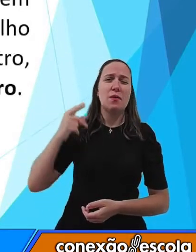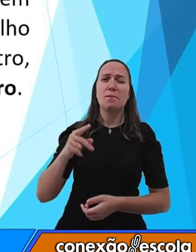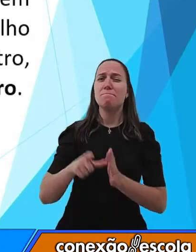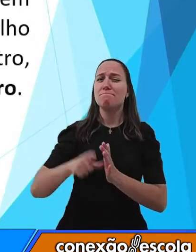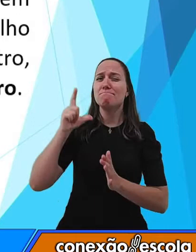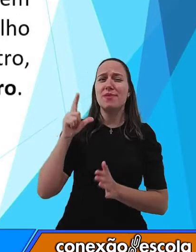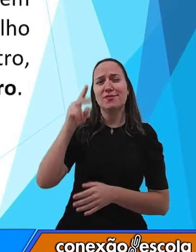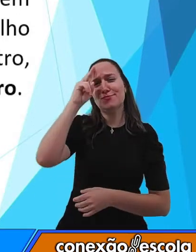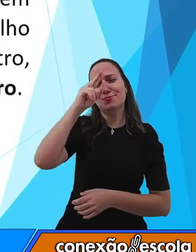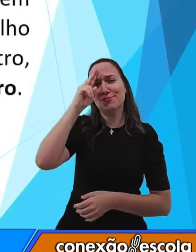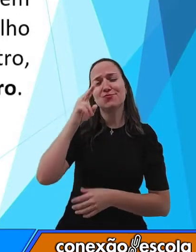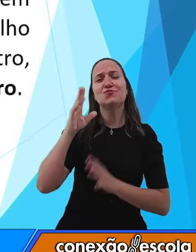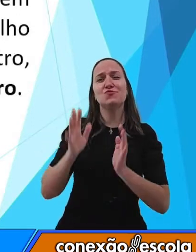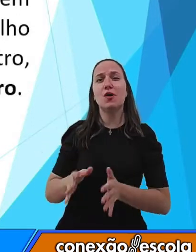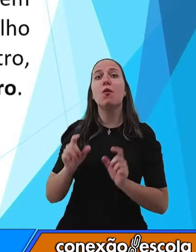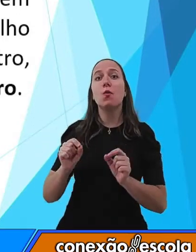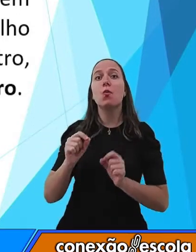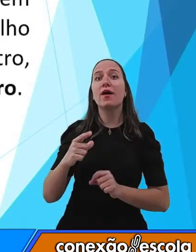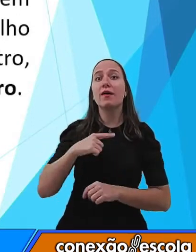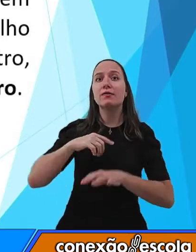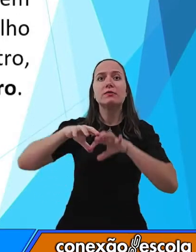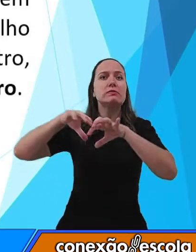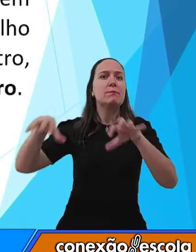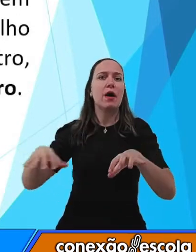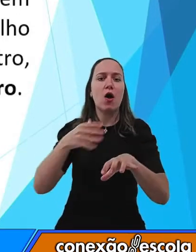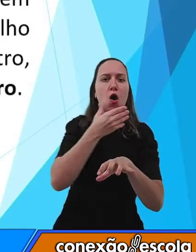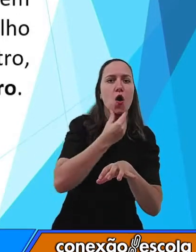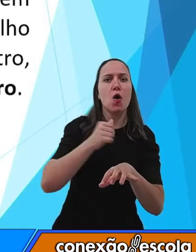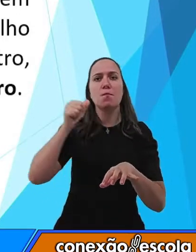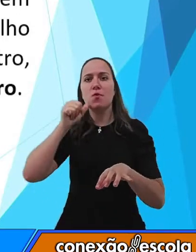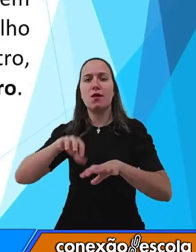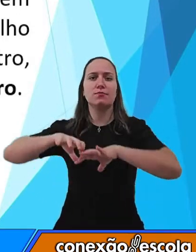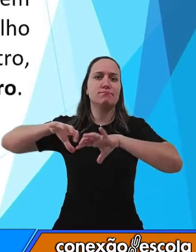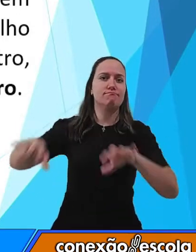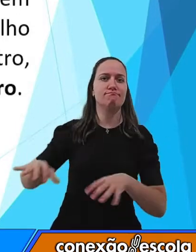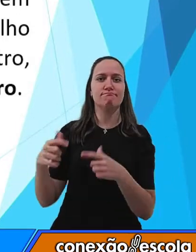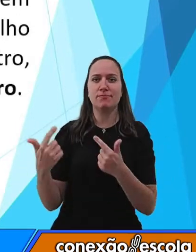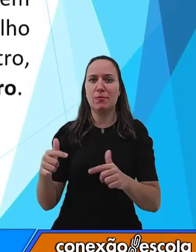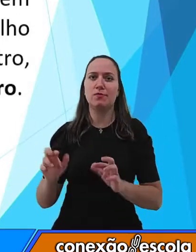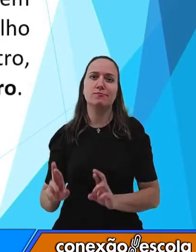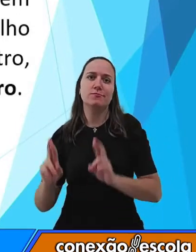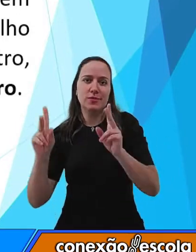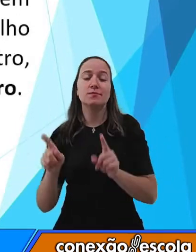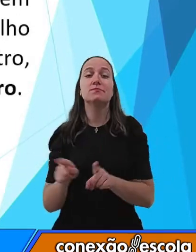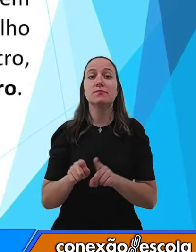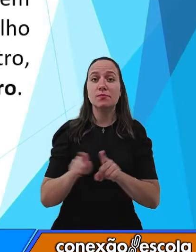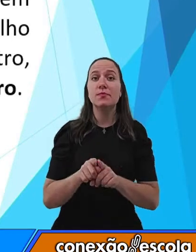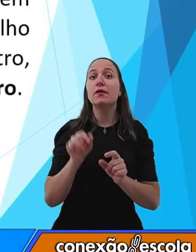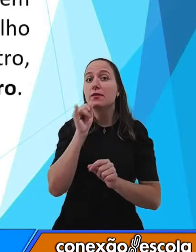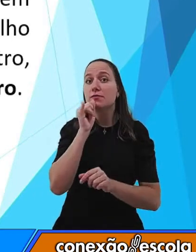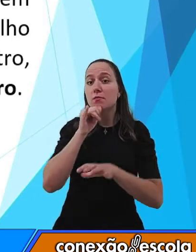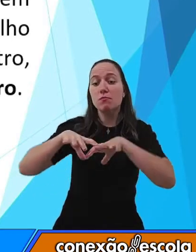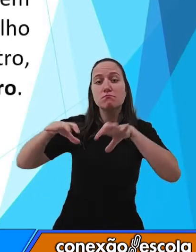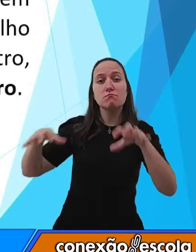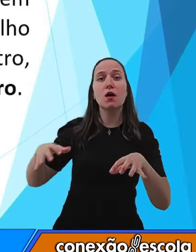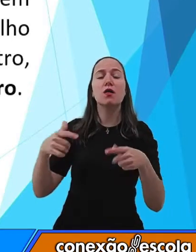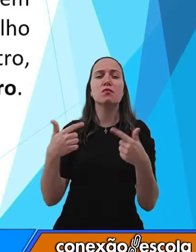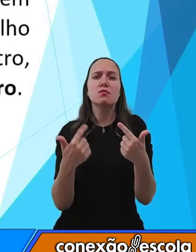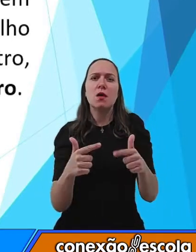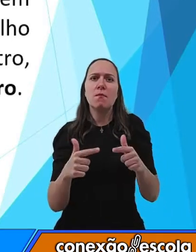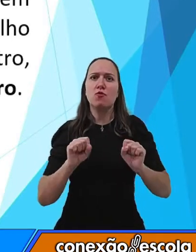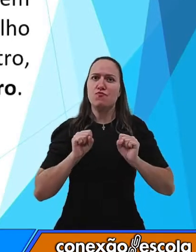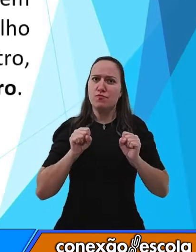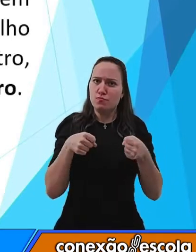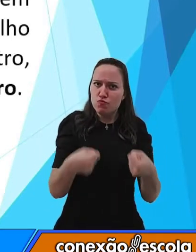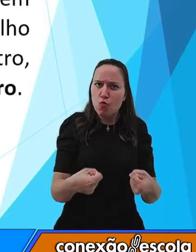Existe a divisão do trabalho entre homens e mulheres, por exemplo, a divisão entre o trabalho físico e intelectual e outras formas de dividir